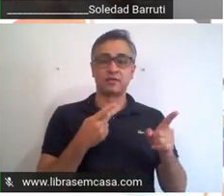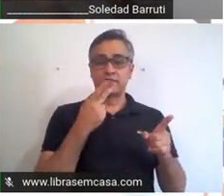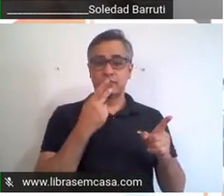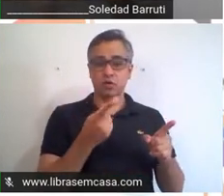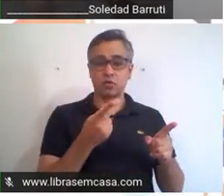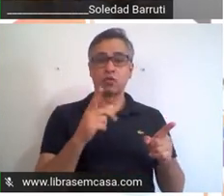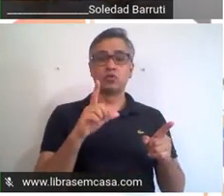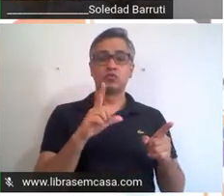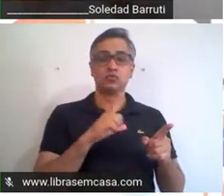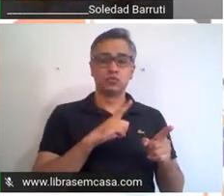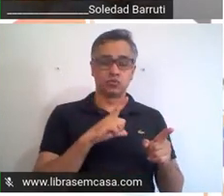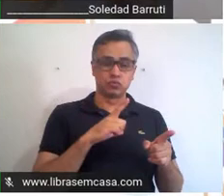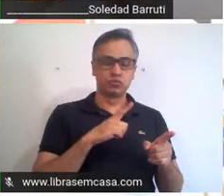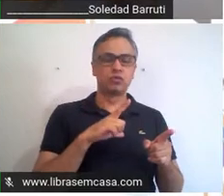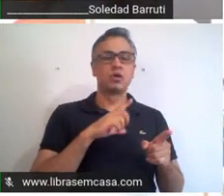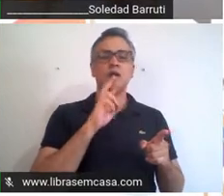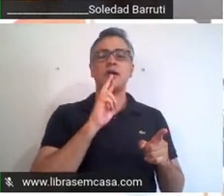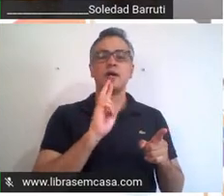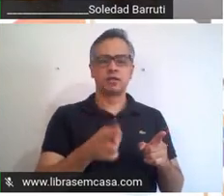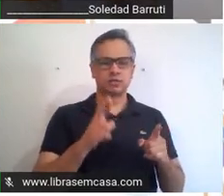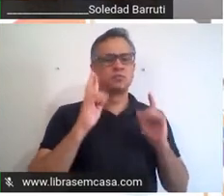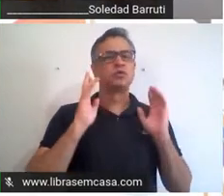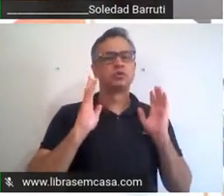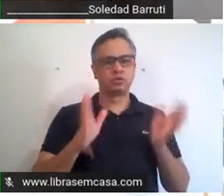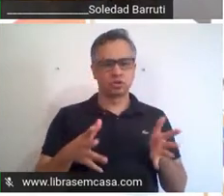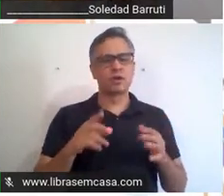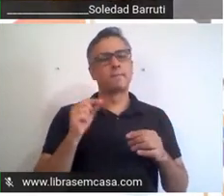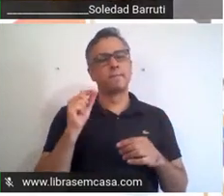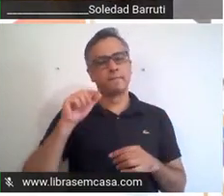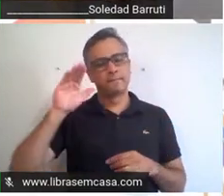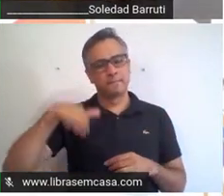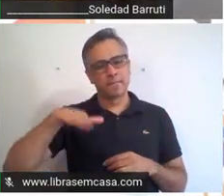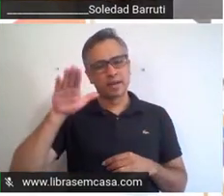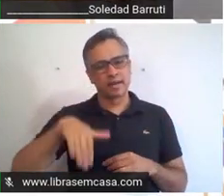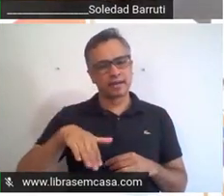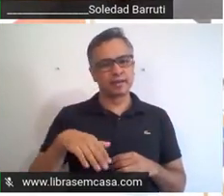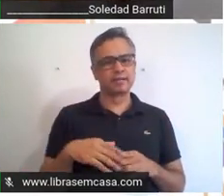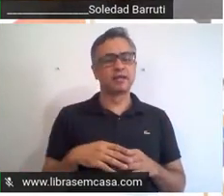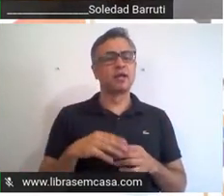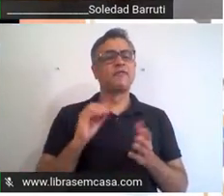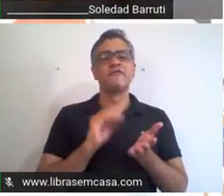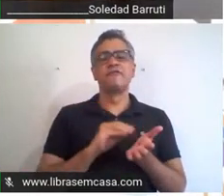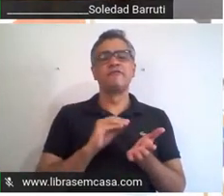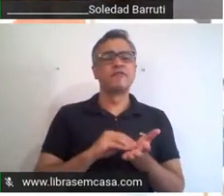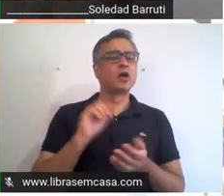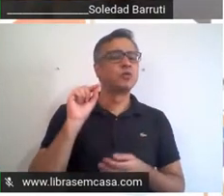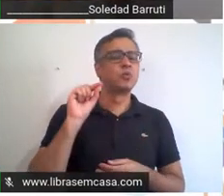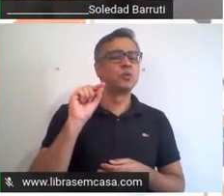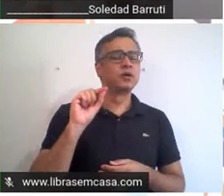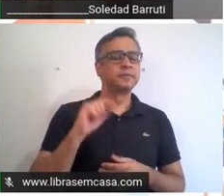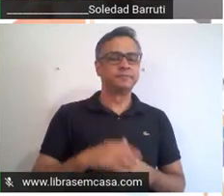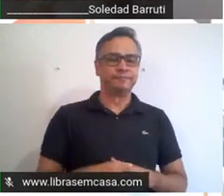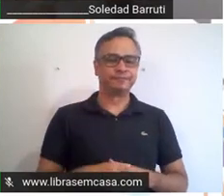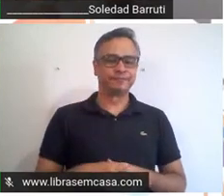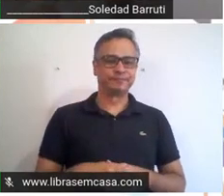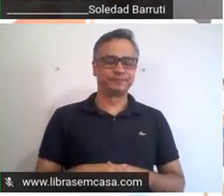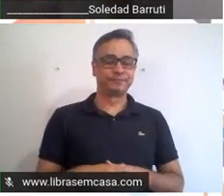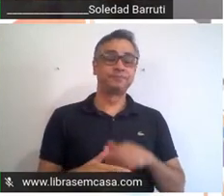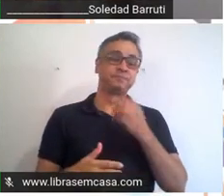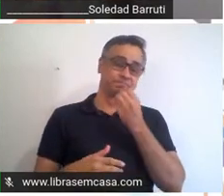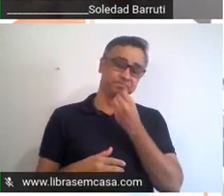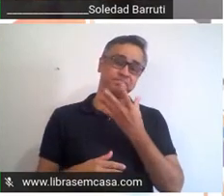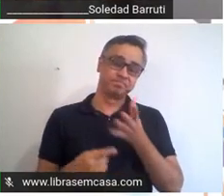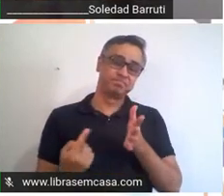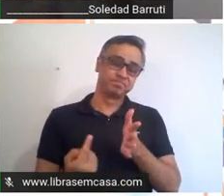elas já existem, que elas são baratas, e alguém falou, bom, se elas já existem, são baratas, o que falta? É, boa